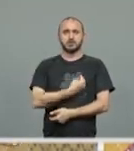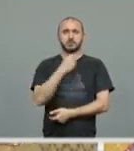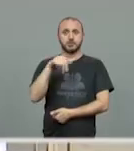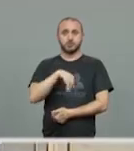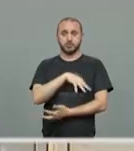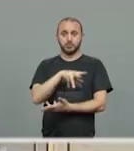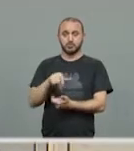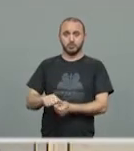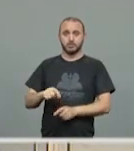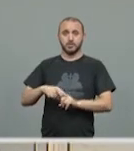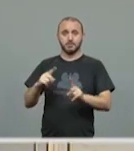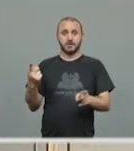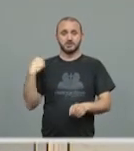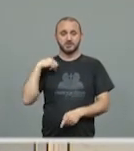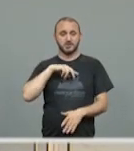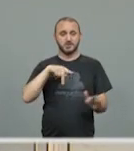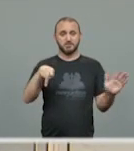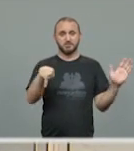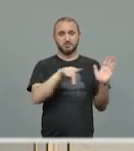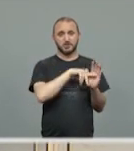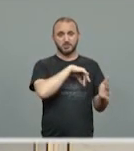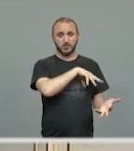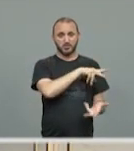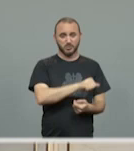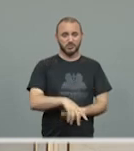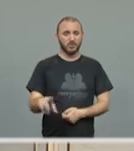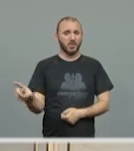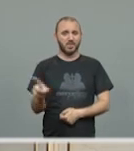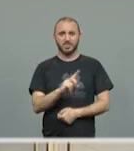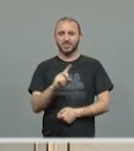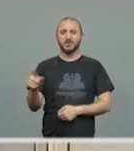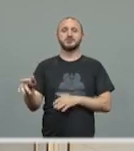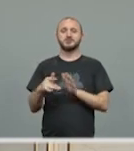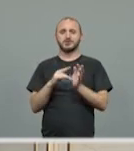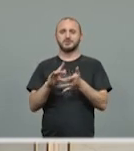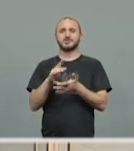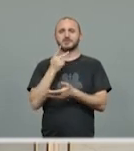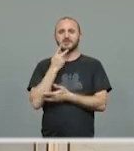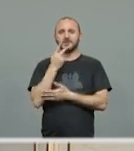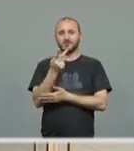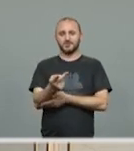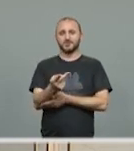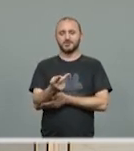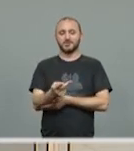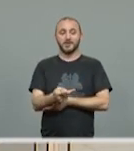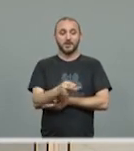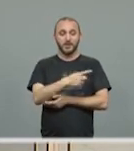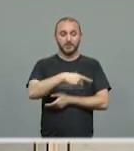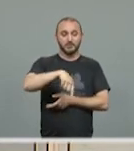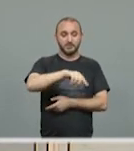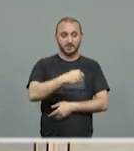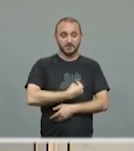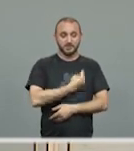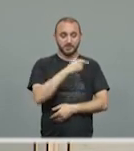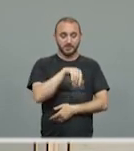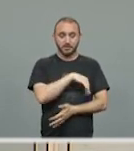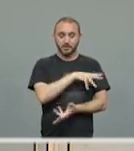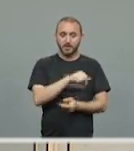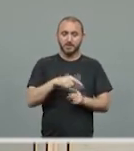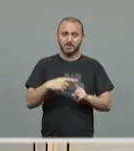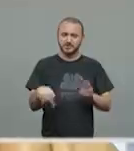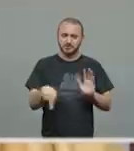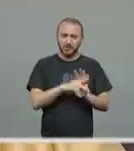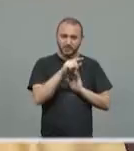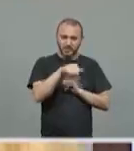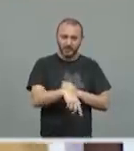mas não somos do mundo, disse Jesus na sua oração sacerdotal. Eu estou no mundo, mas eu não sou